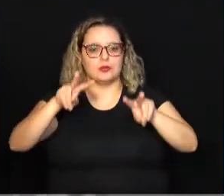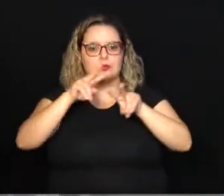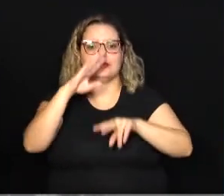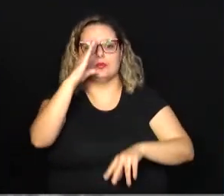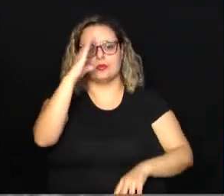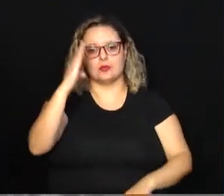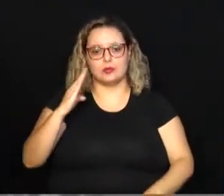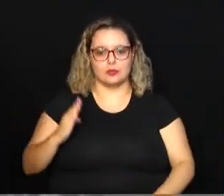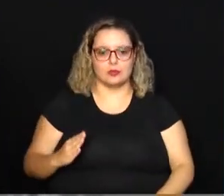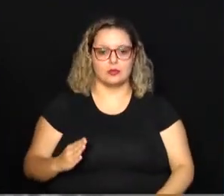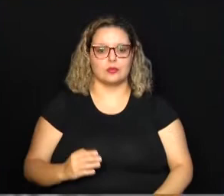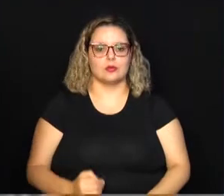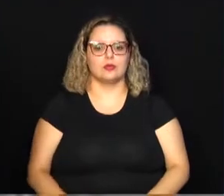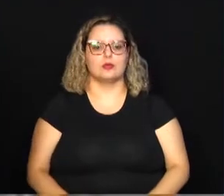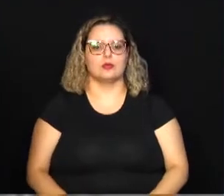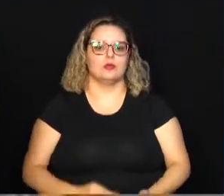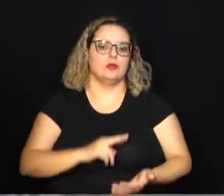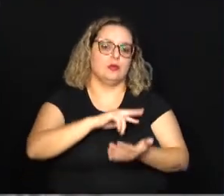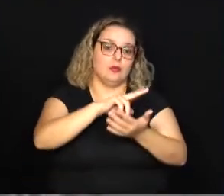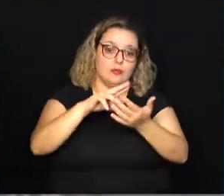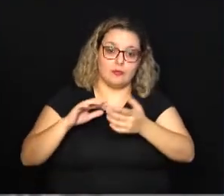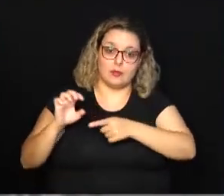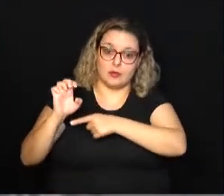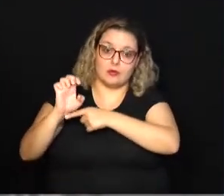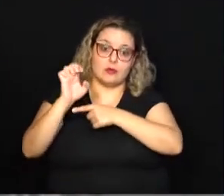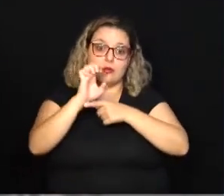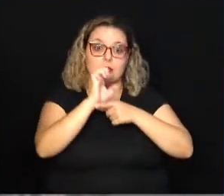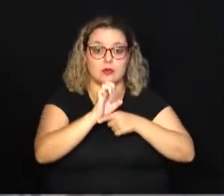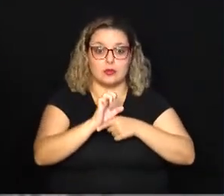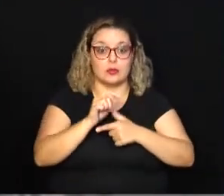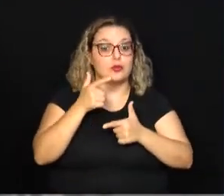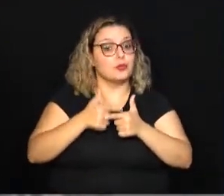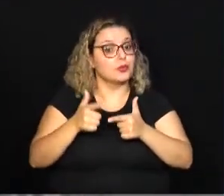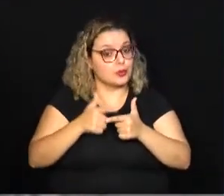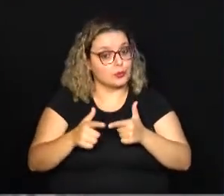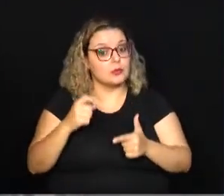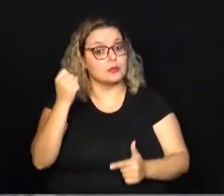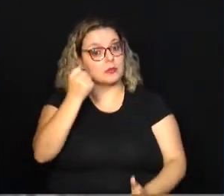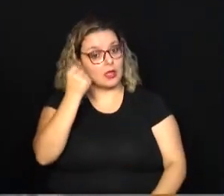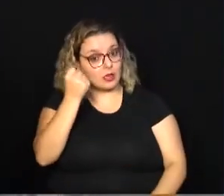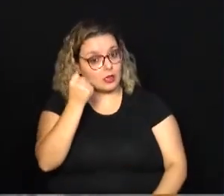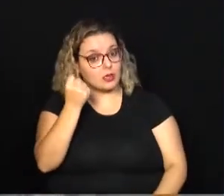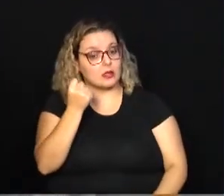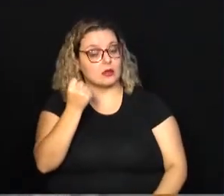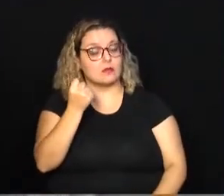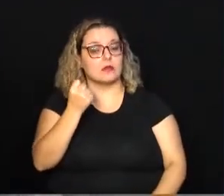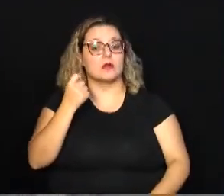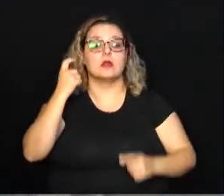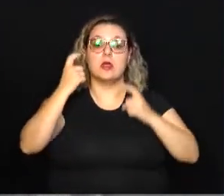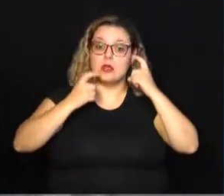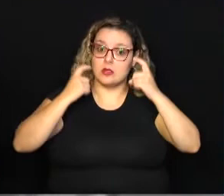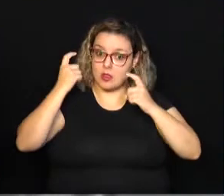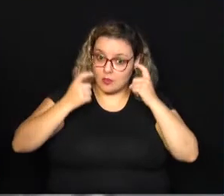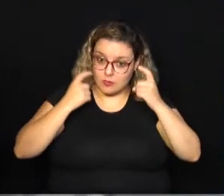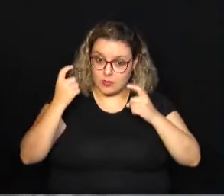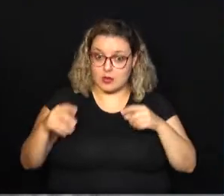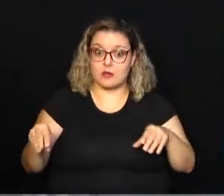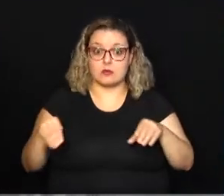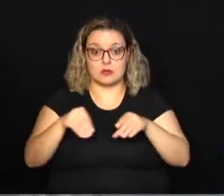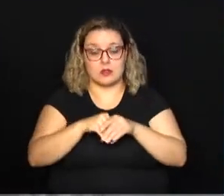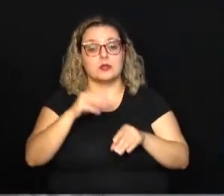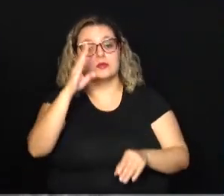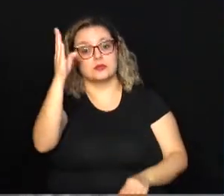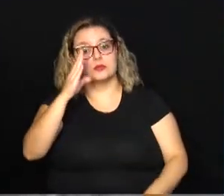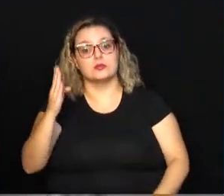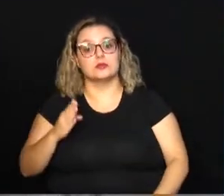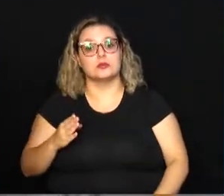No Brasil, aí, com vários estados entrando em colapso. E é muito preocupante, dentro desse cenário no Brasil, o estado de